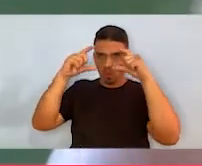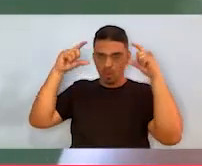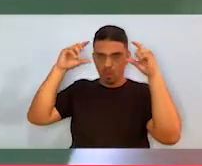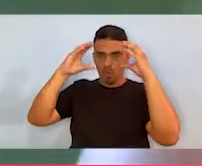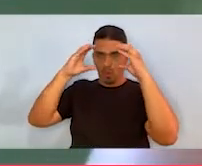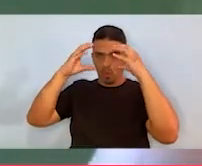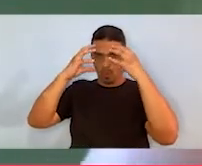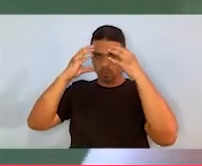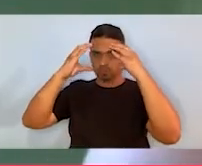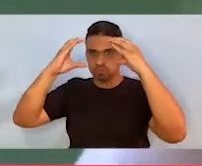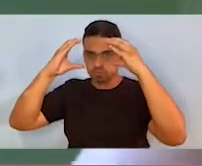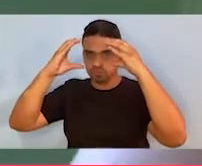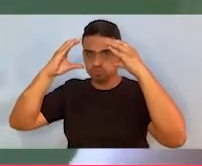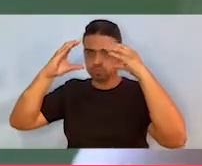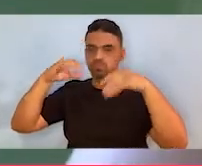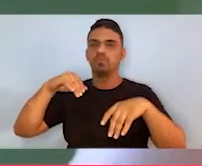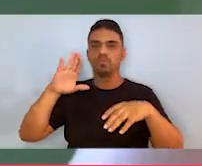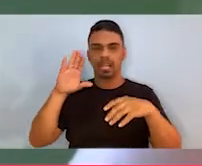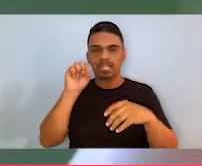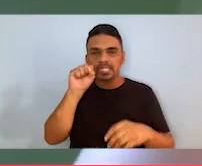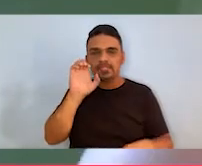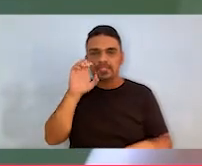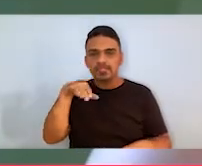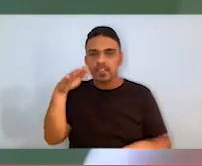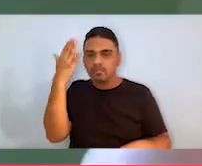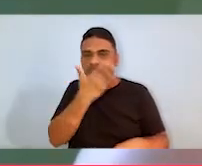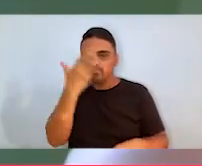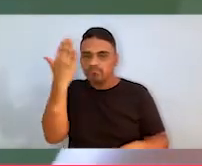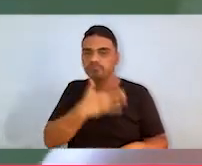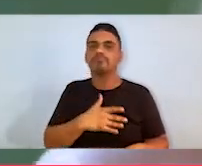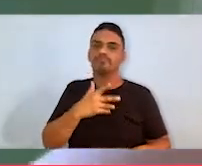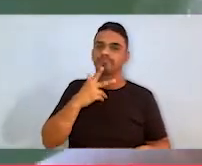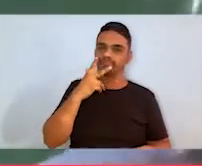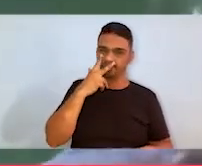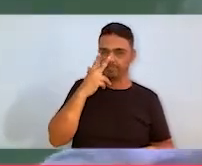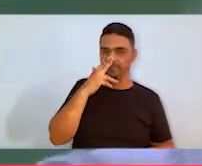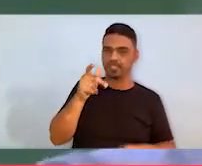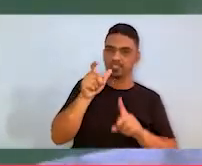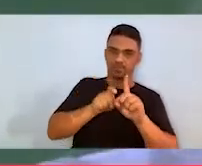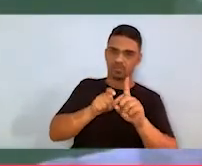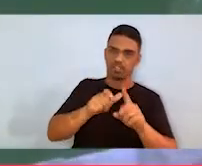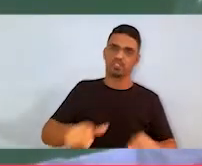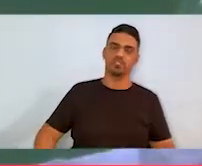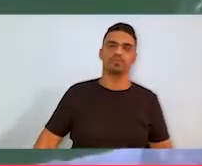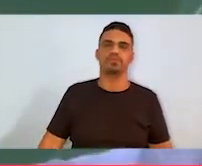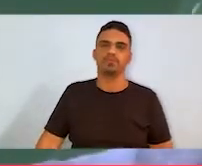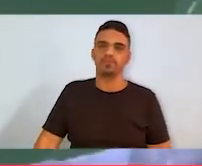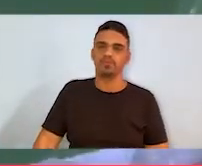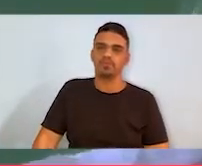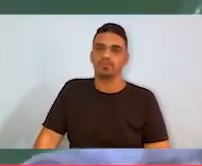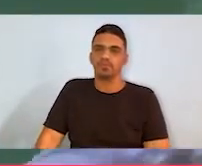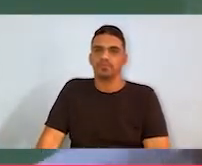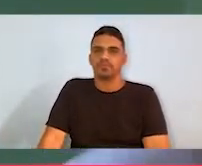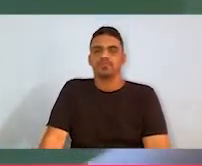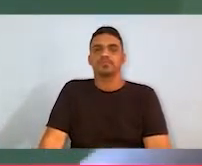está por cima para o visor ficar semi-transparente ali por cima do olho do personagem.